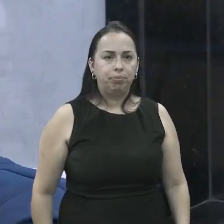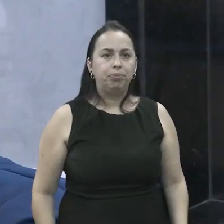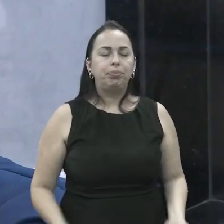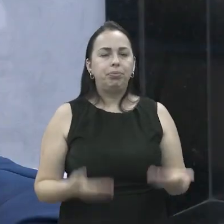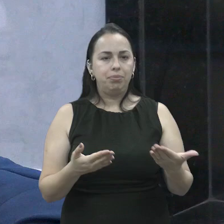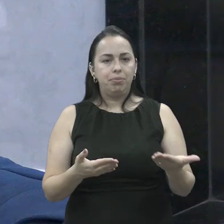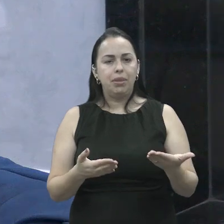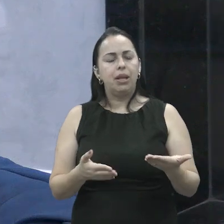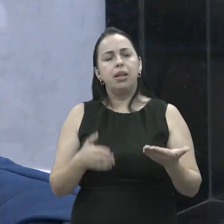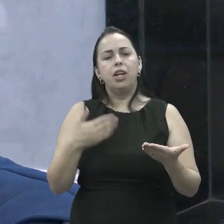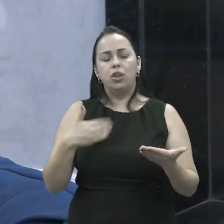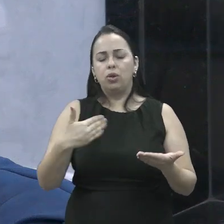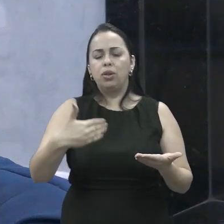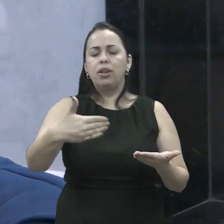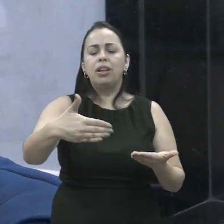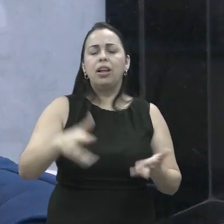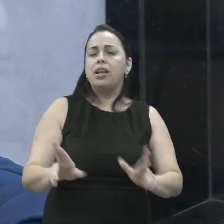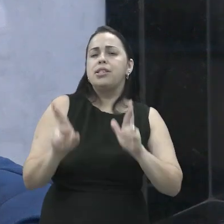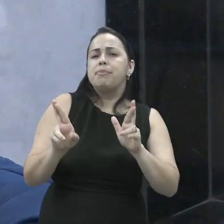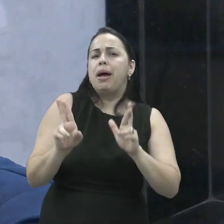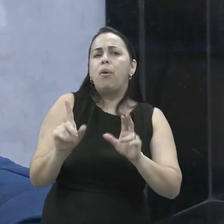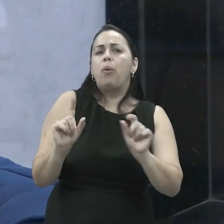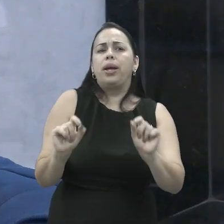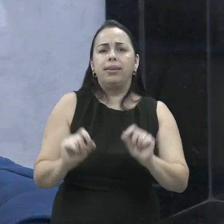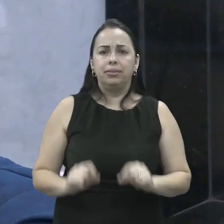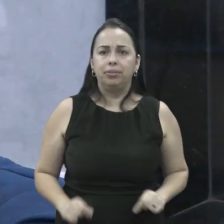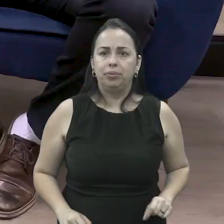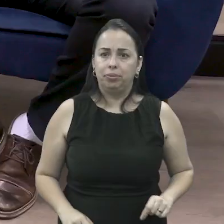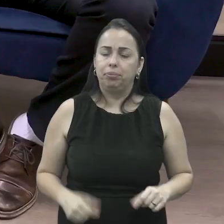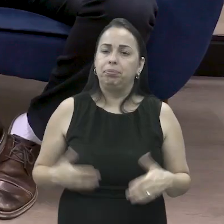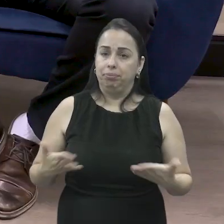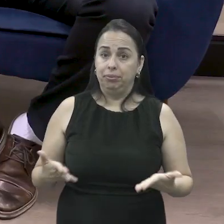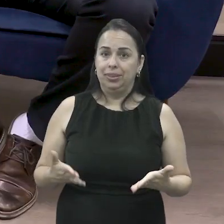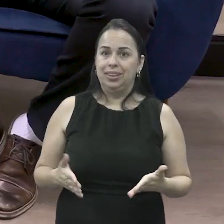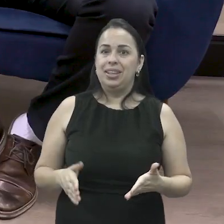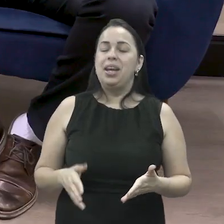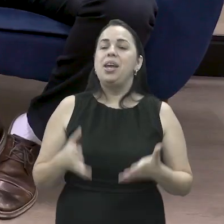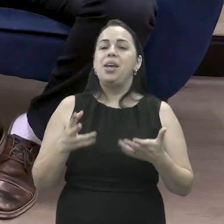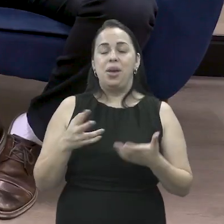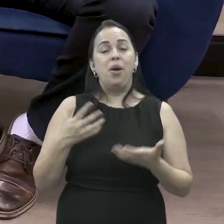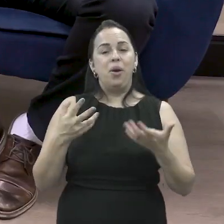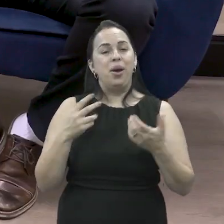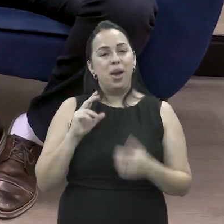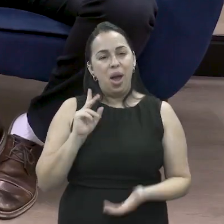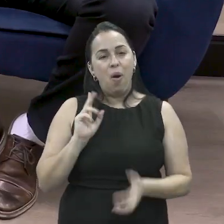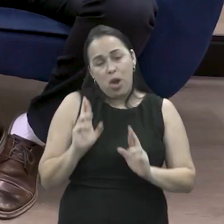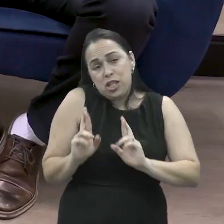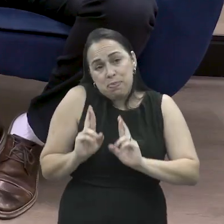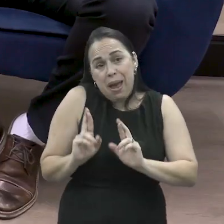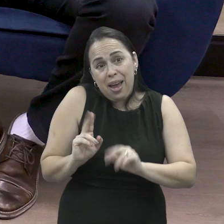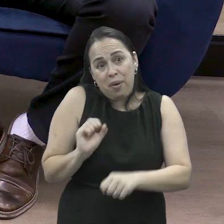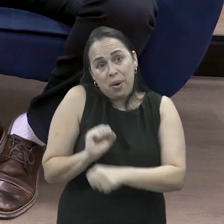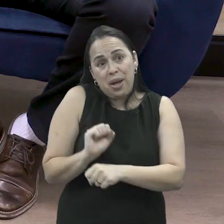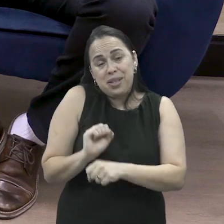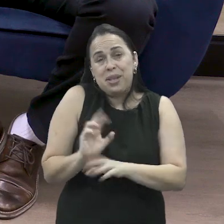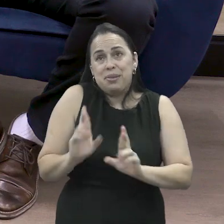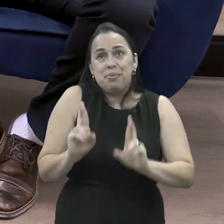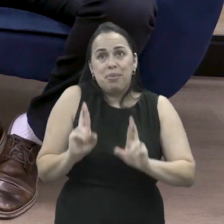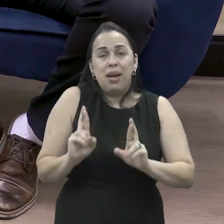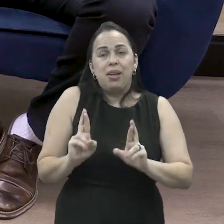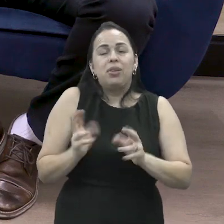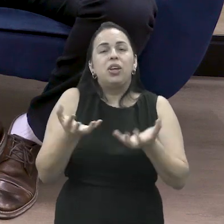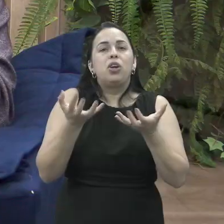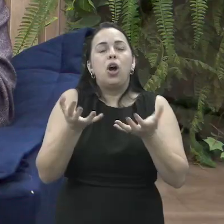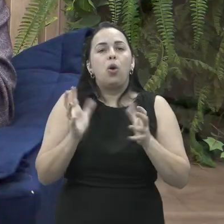O que o senhor espera para esses próximos 4 anos, então? Eu espero uma Câmara mais forte, eu diria que esse é um dos